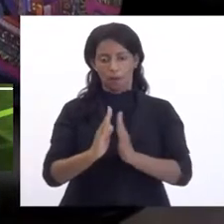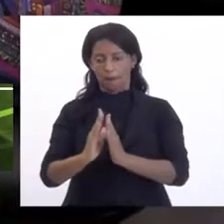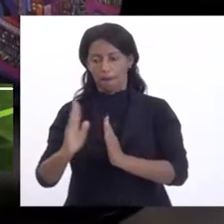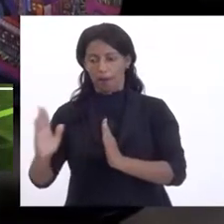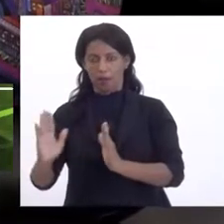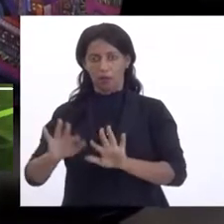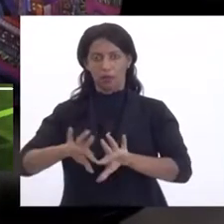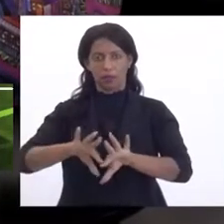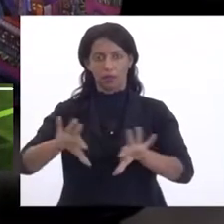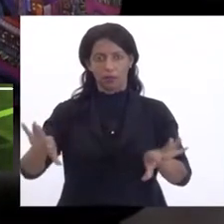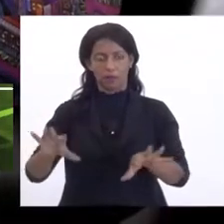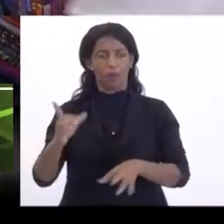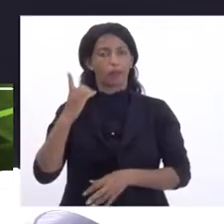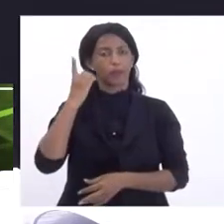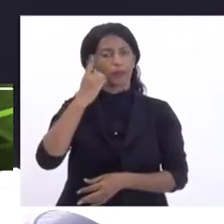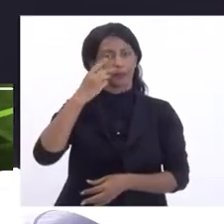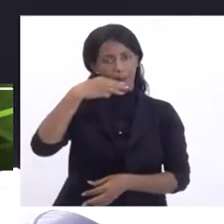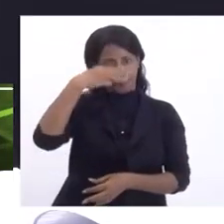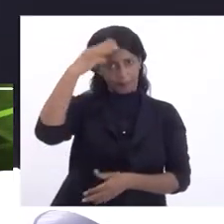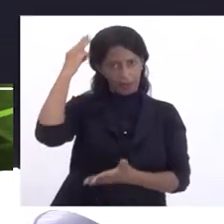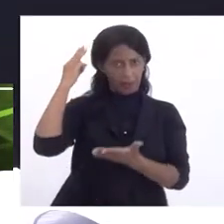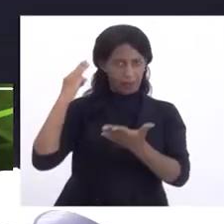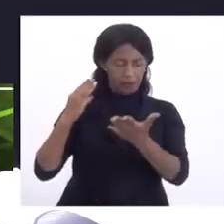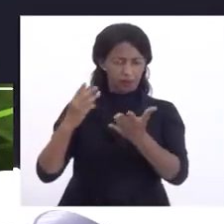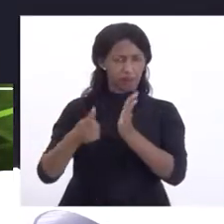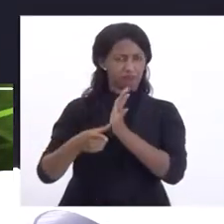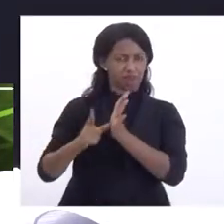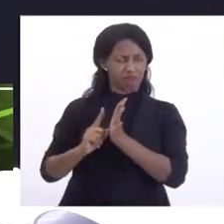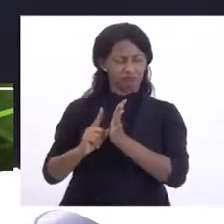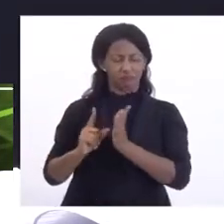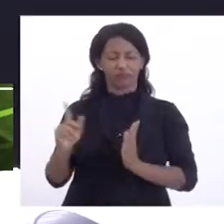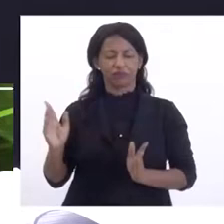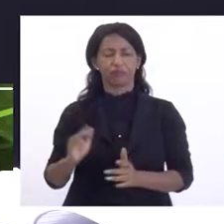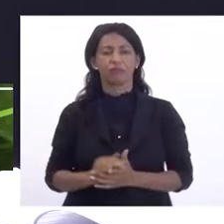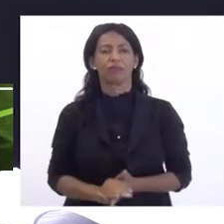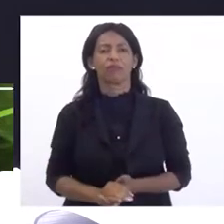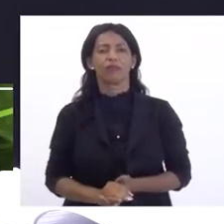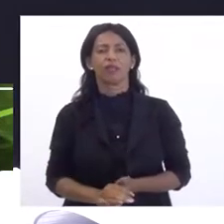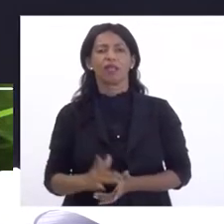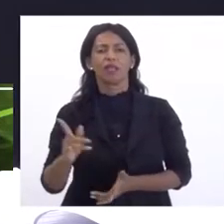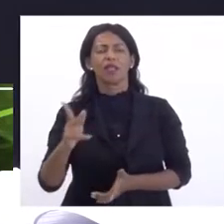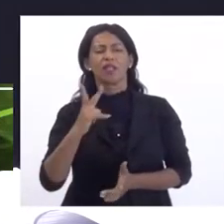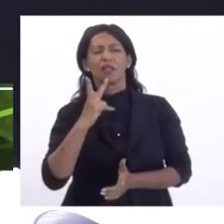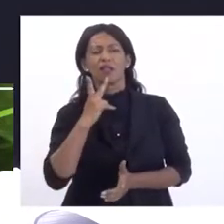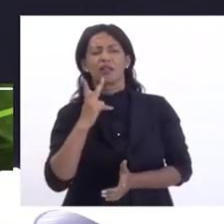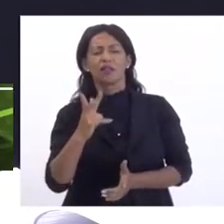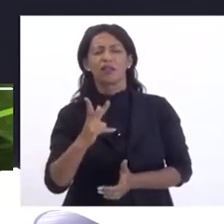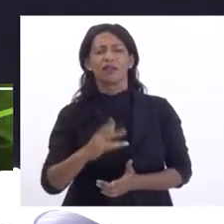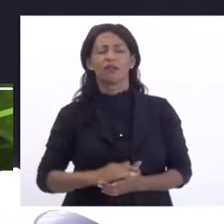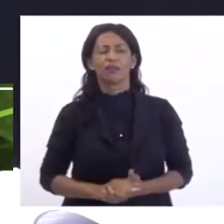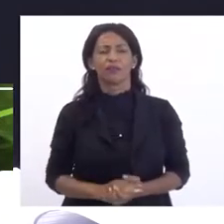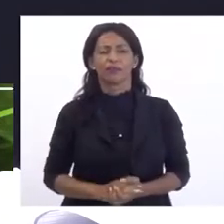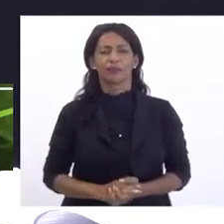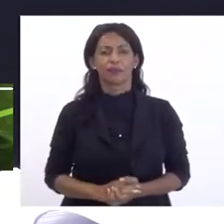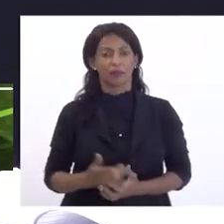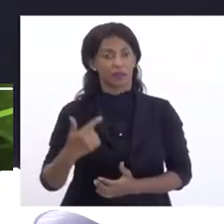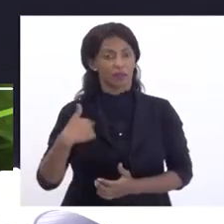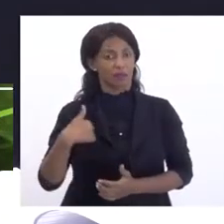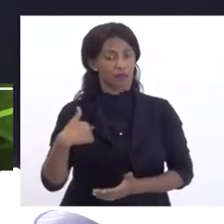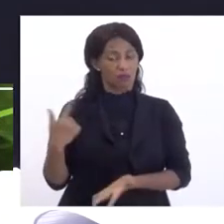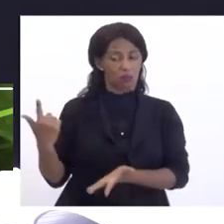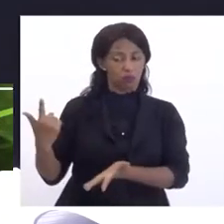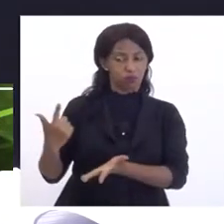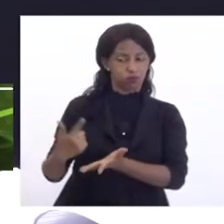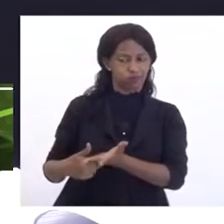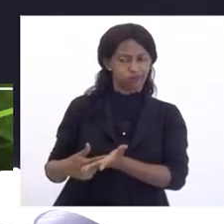Deputado Márcio Pacheco, ainda há pouco, ele fez menção, e eu concordo com